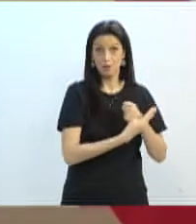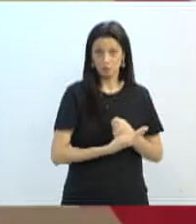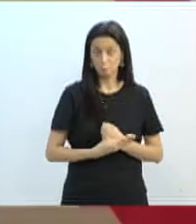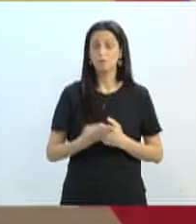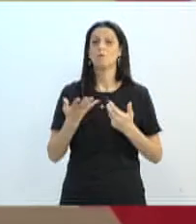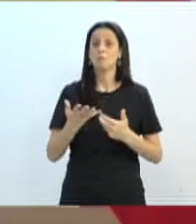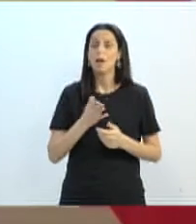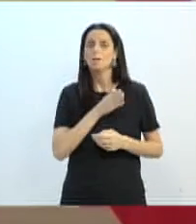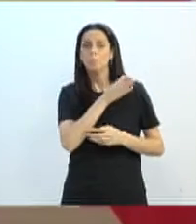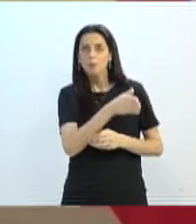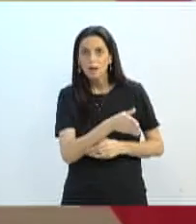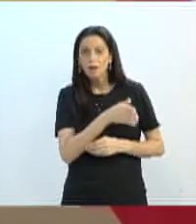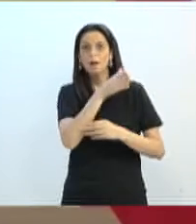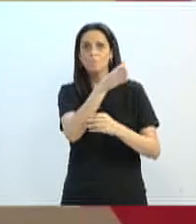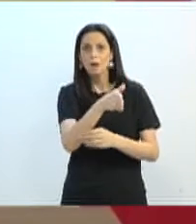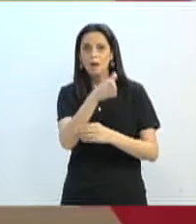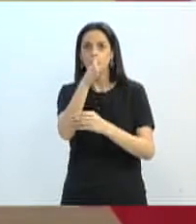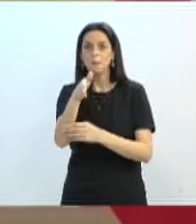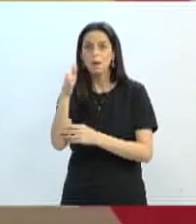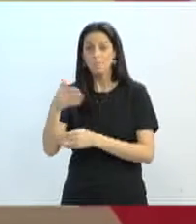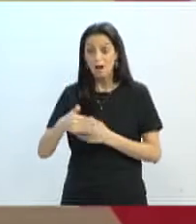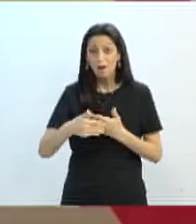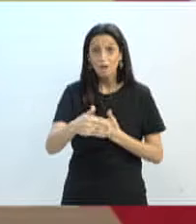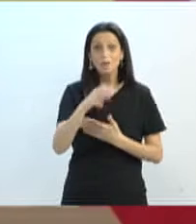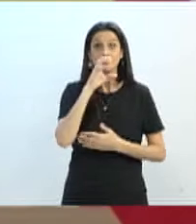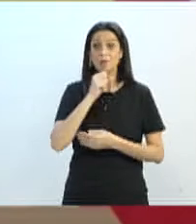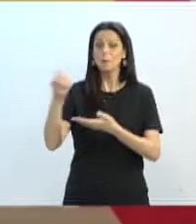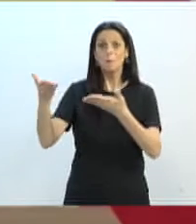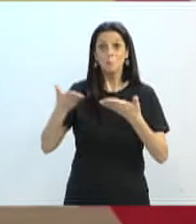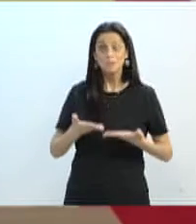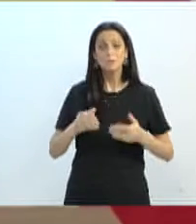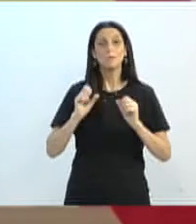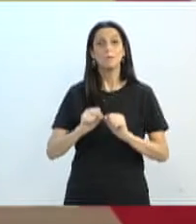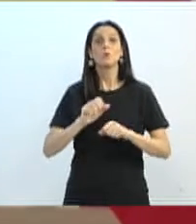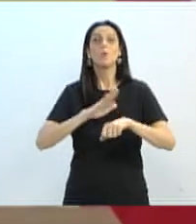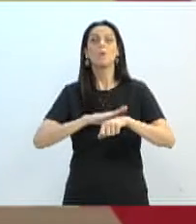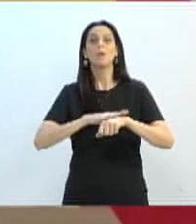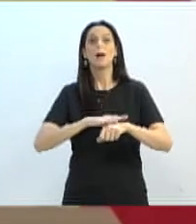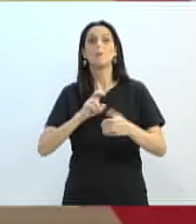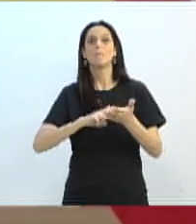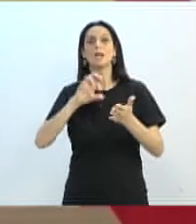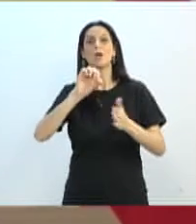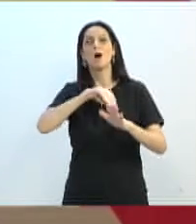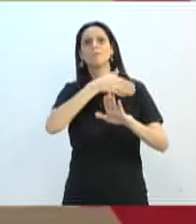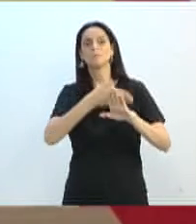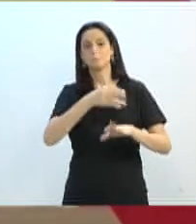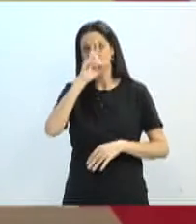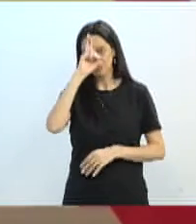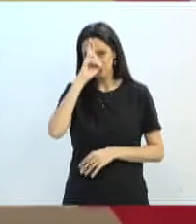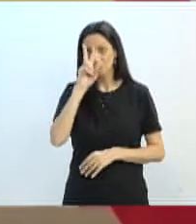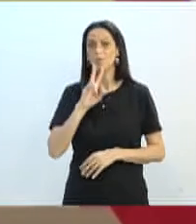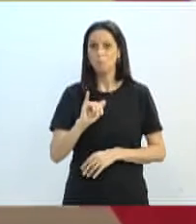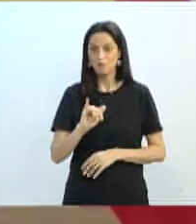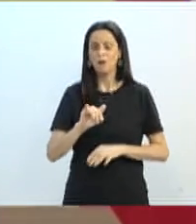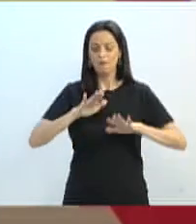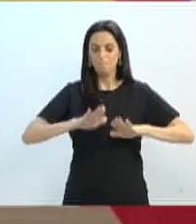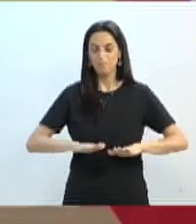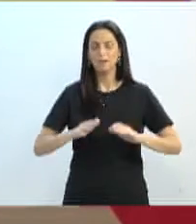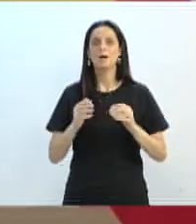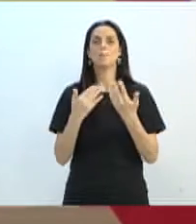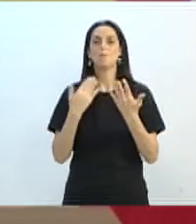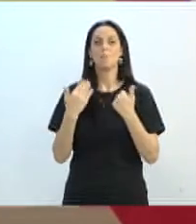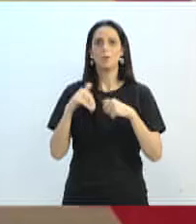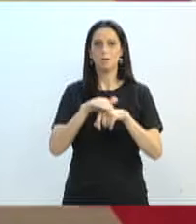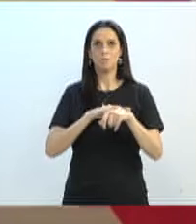de ouvir a nossa comunidade. Então, sábado convido a nossa comunidade, a partir das 9 horas ao meio-dia, ali na Rua Progresso, em